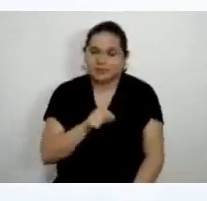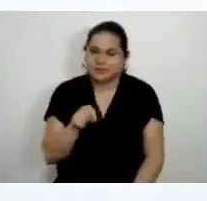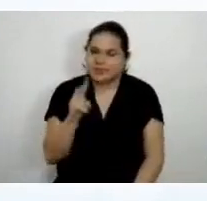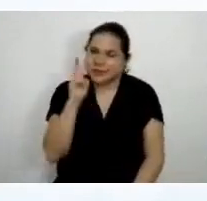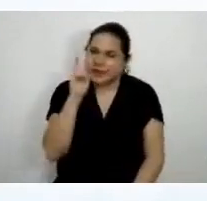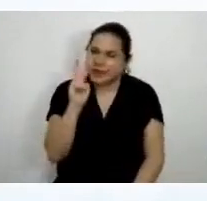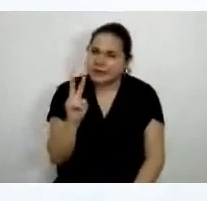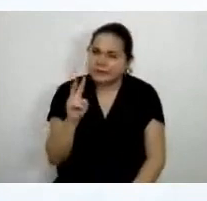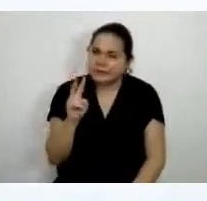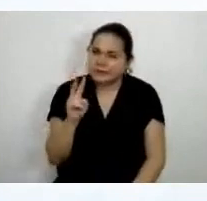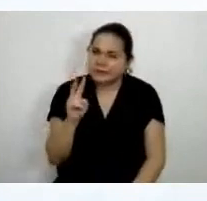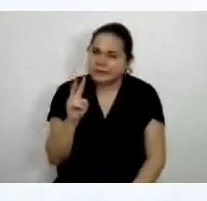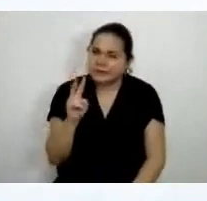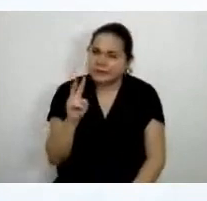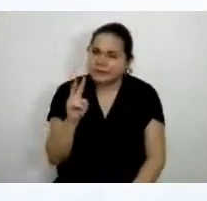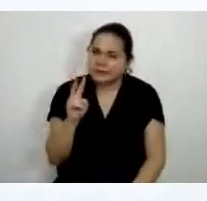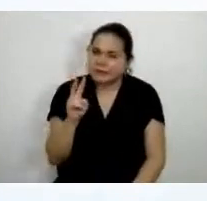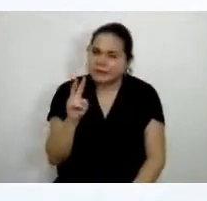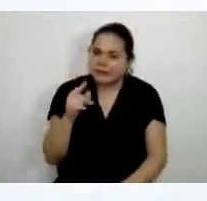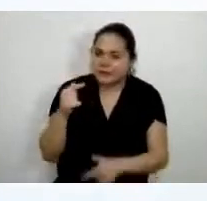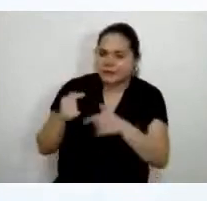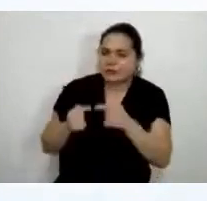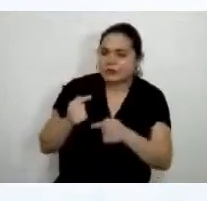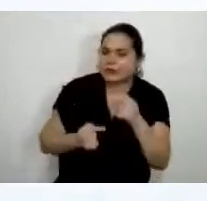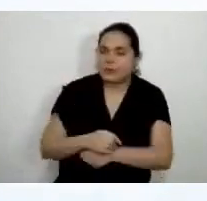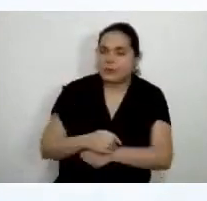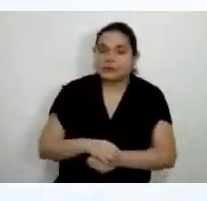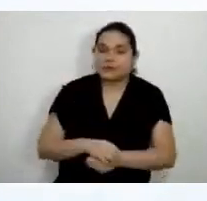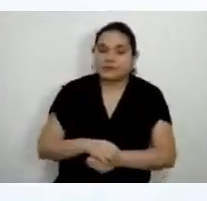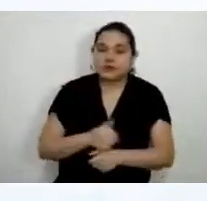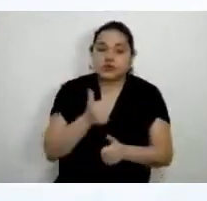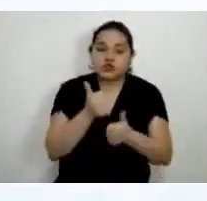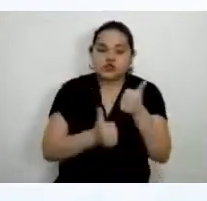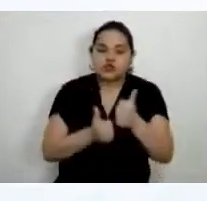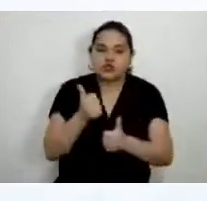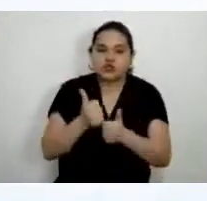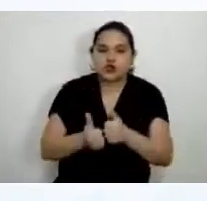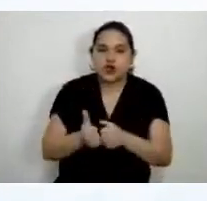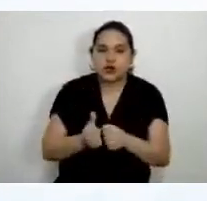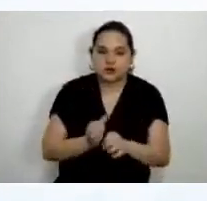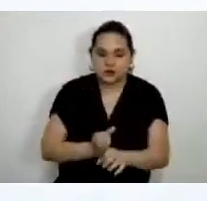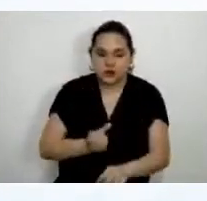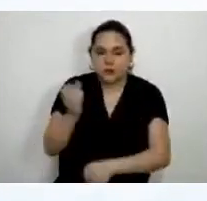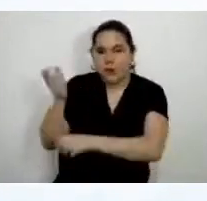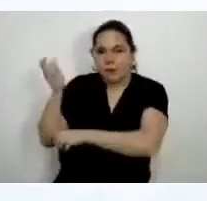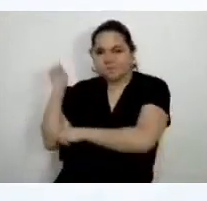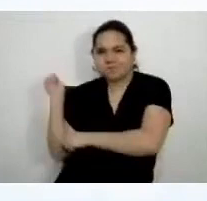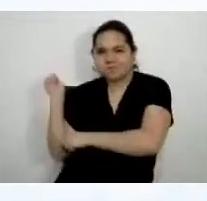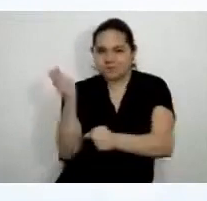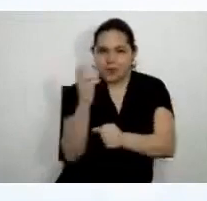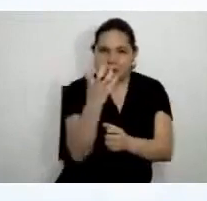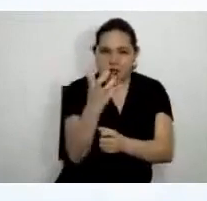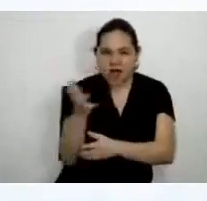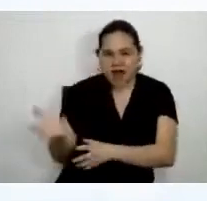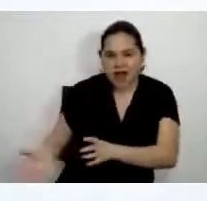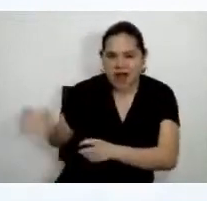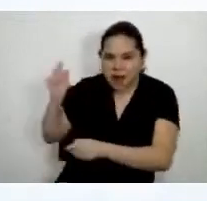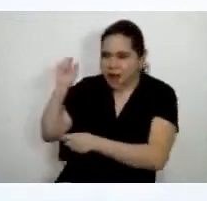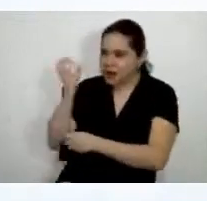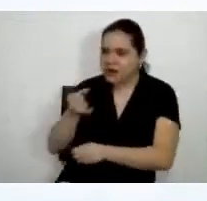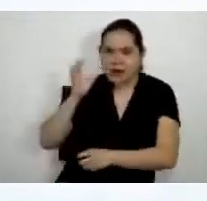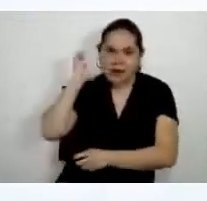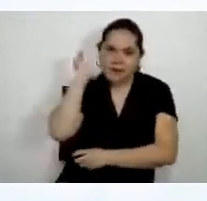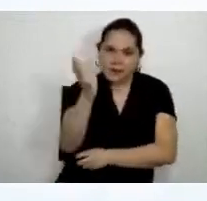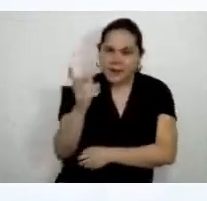discussão sobre os jogos de beisebol nos Estados Unidos. O jogo de beisebol ele